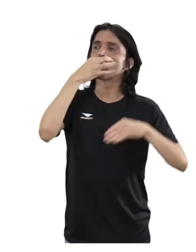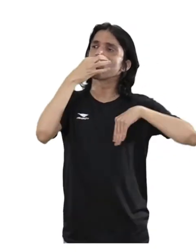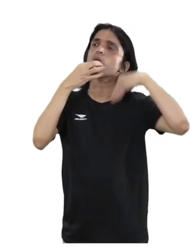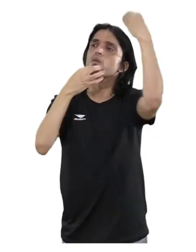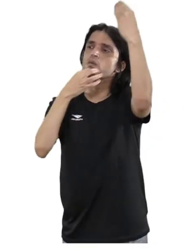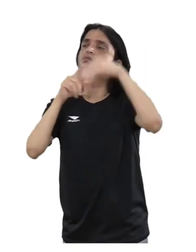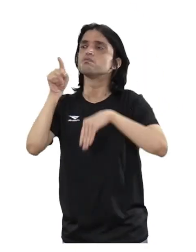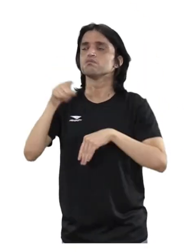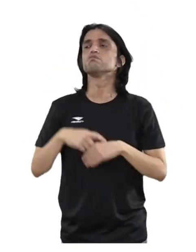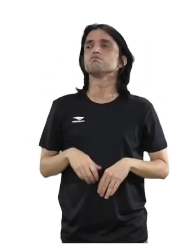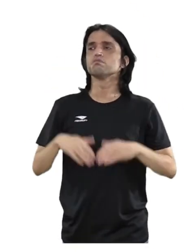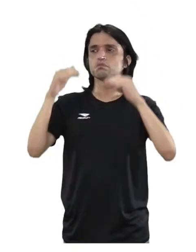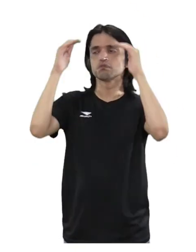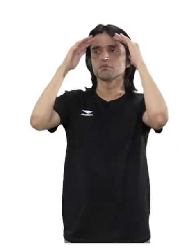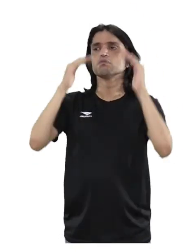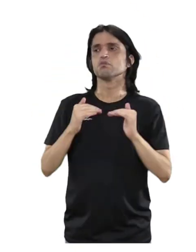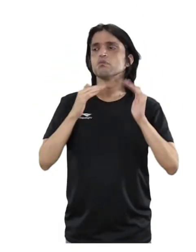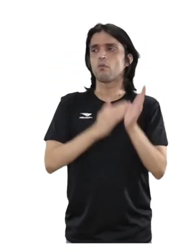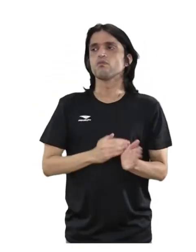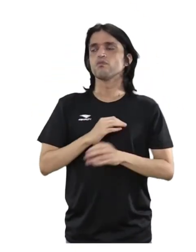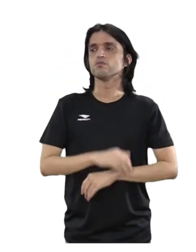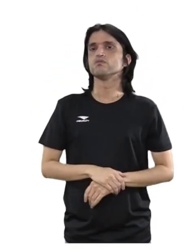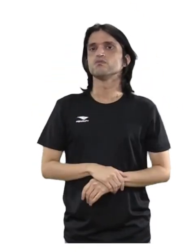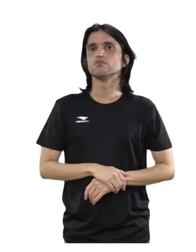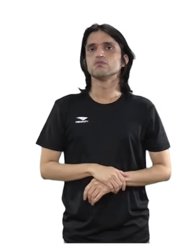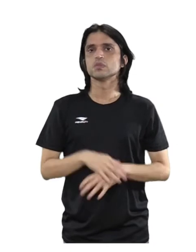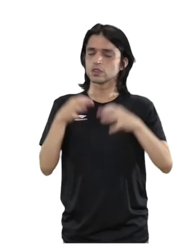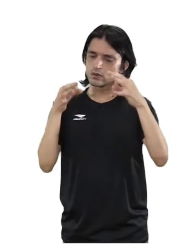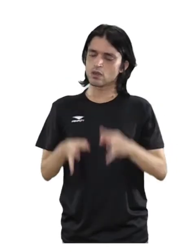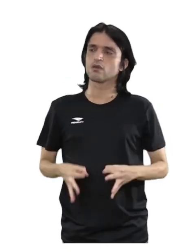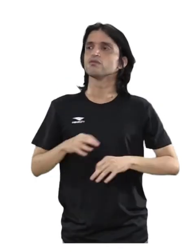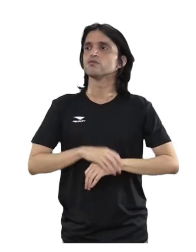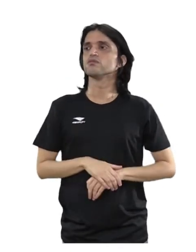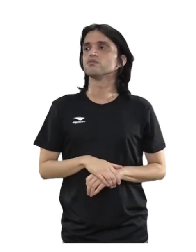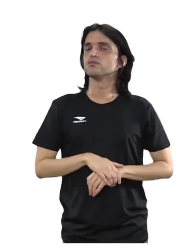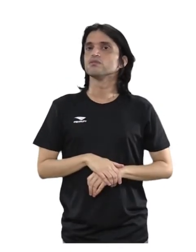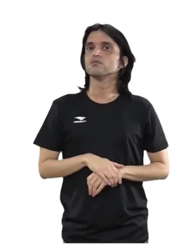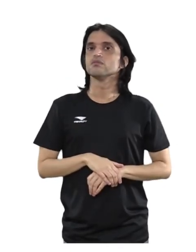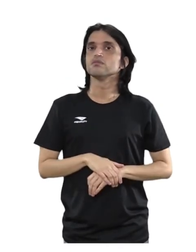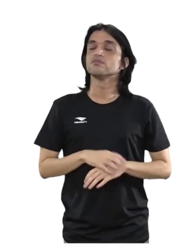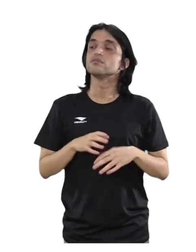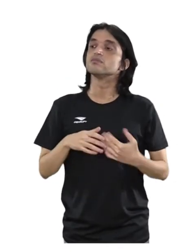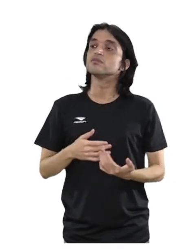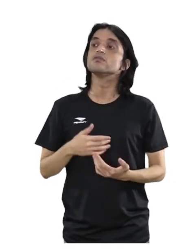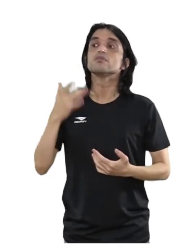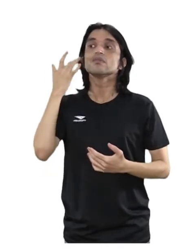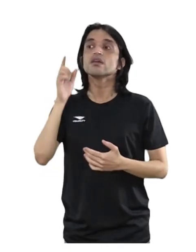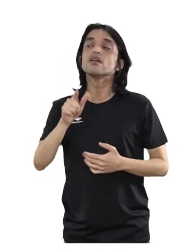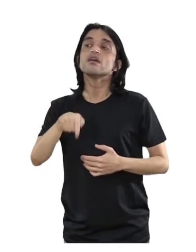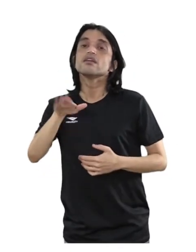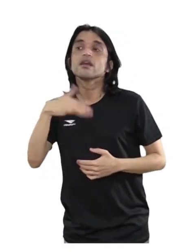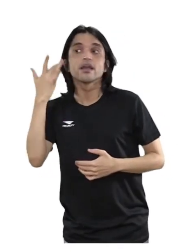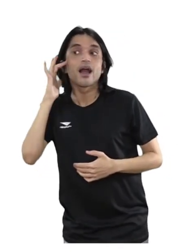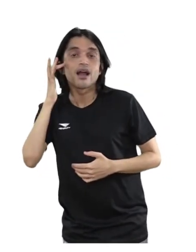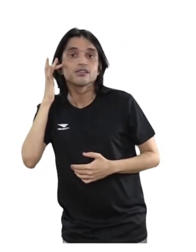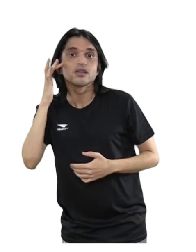o juiz. Quem considera o quê? O juiz da partida. Eu tenho aí o meu objeto direto. Tá? E tenho a minha